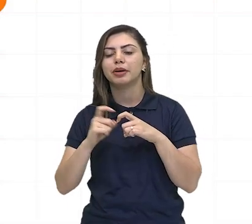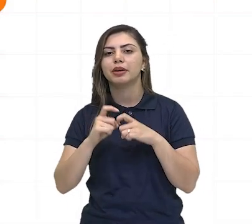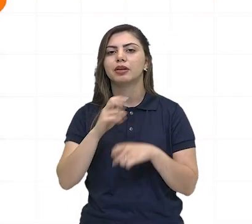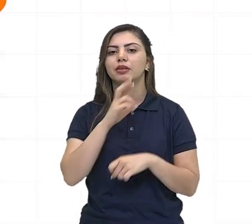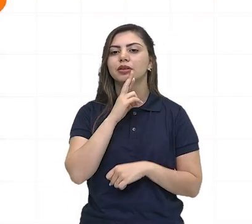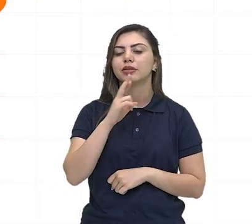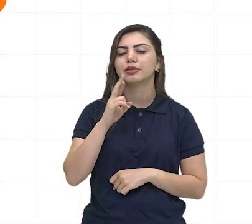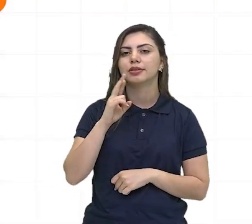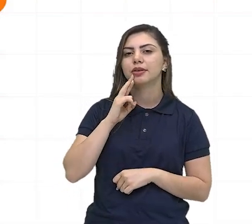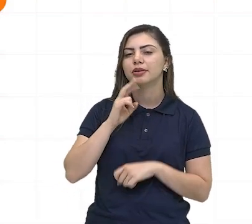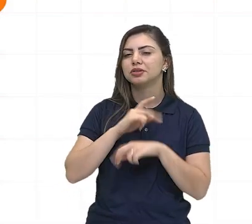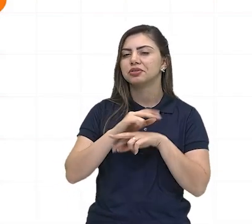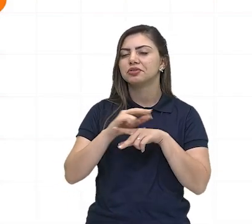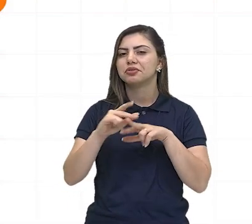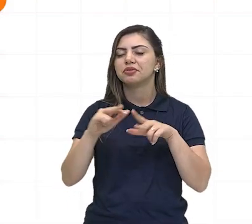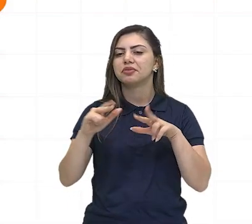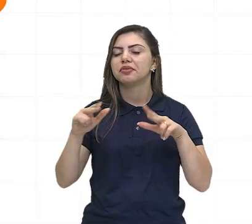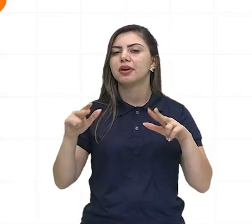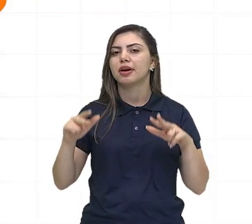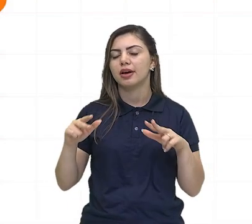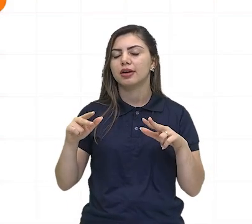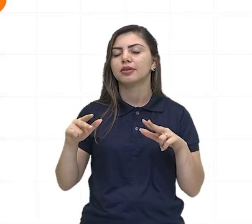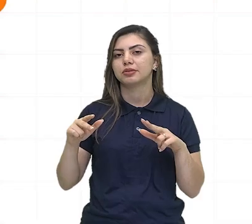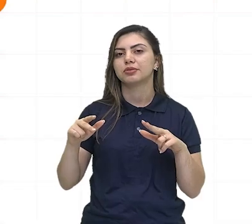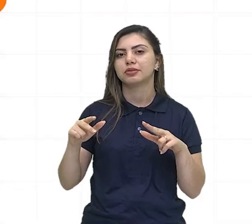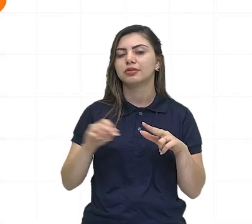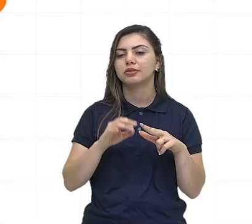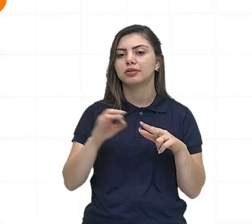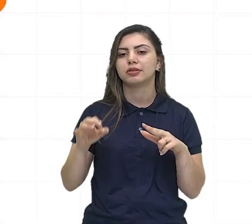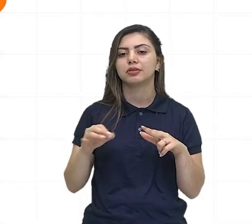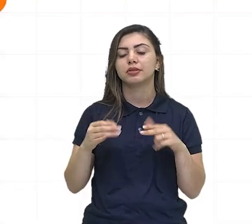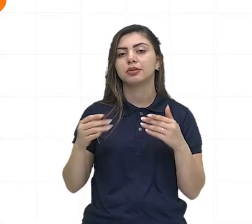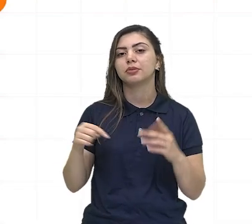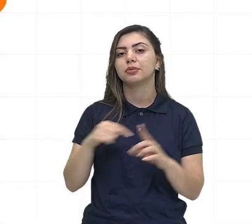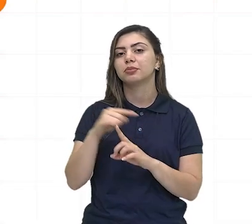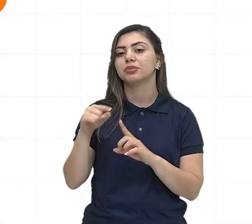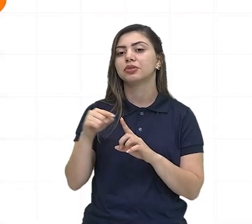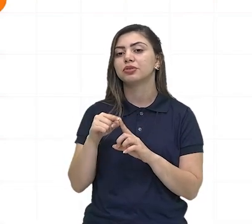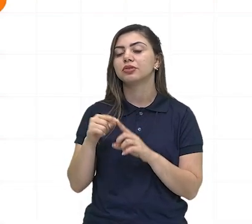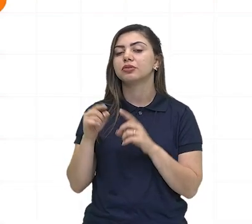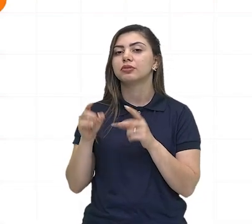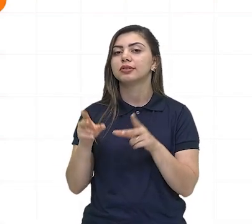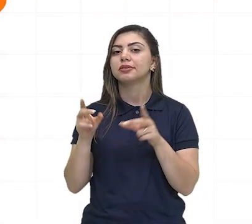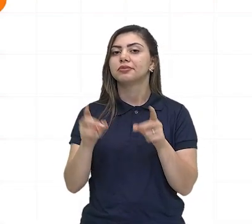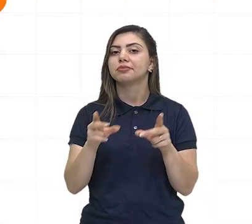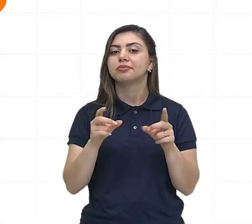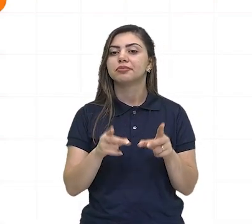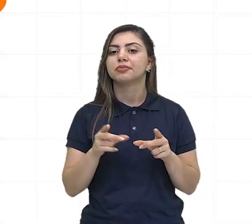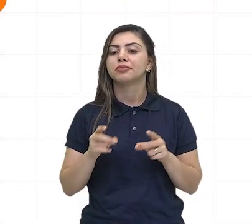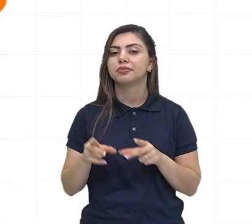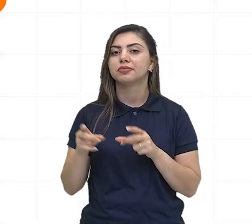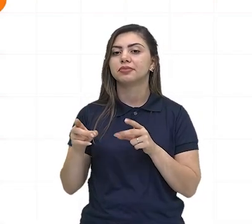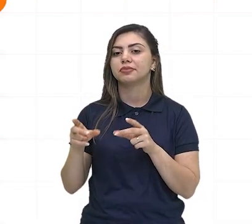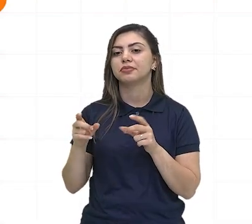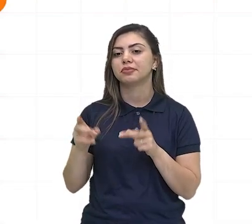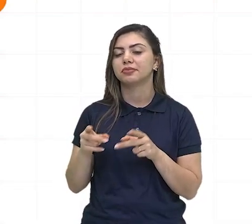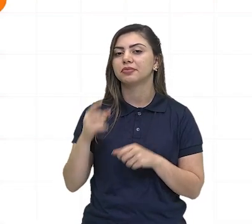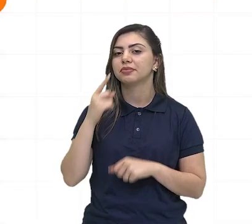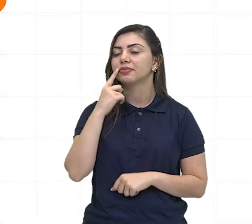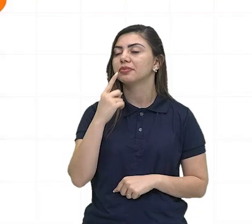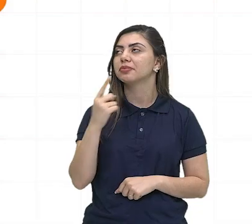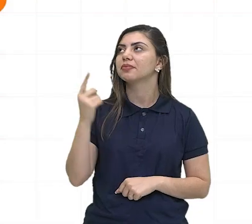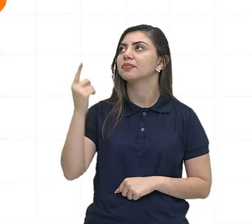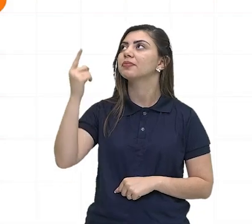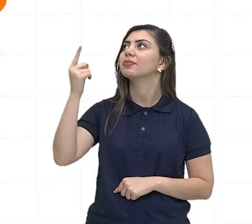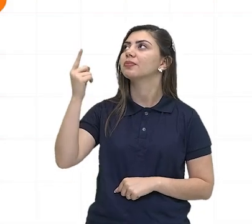restaurantes, entre outros vários locais que estão ali fazendo parte, né, da paisagem